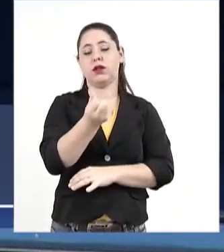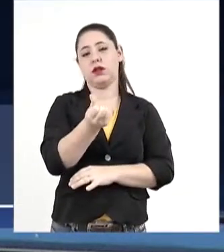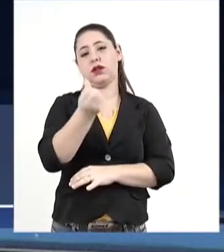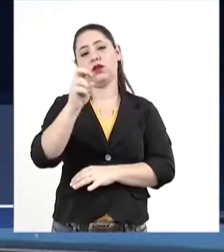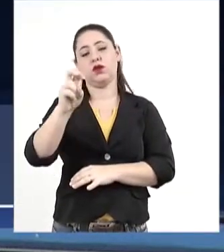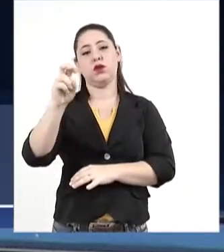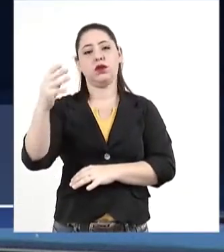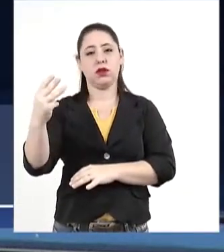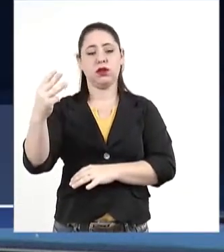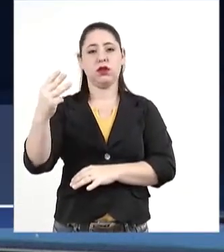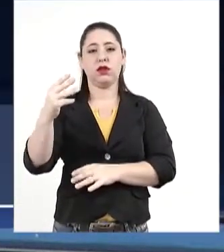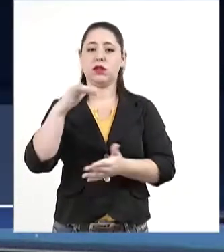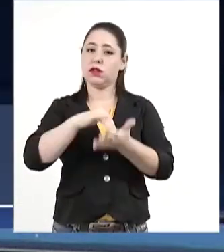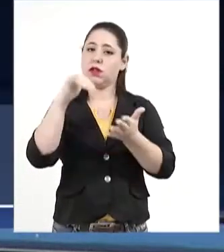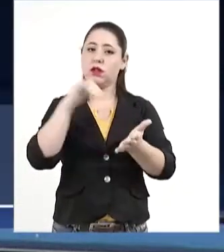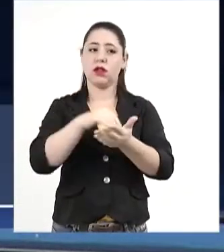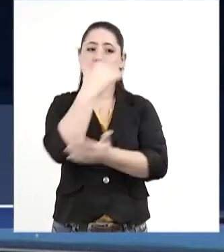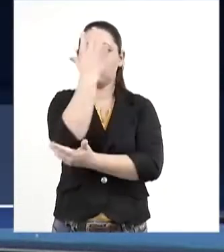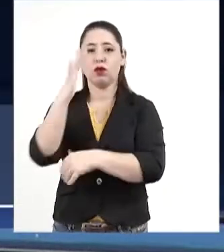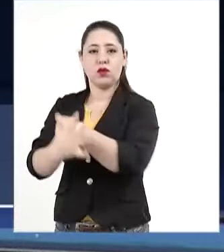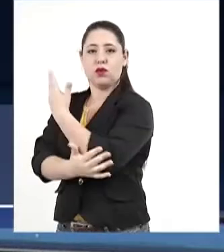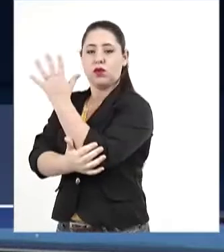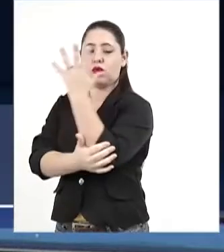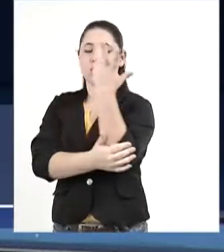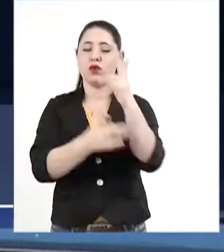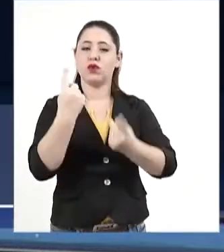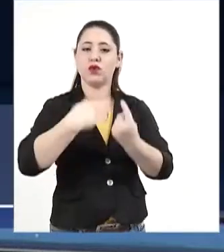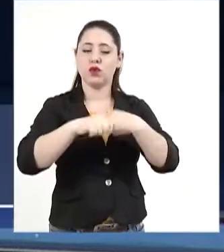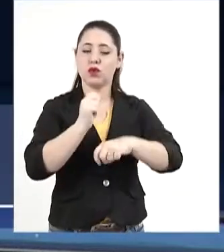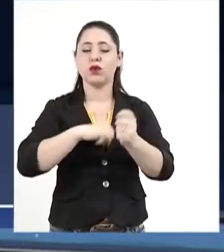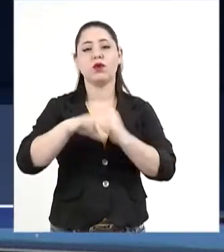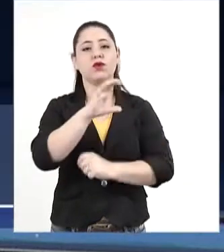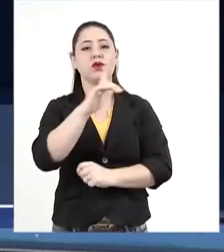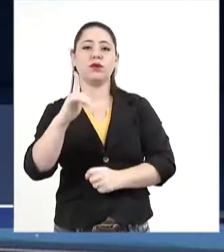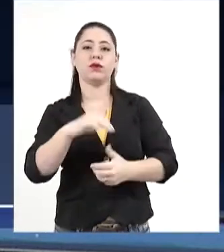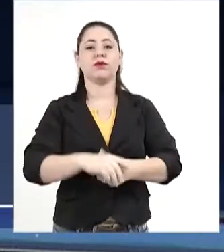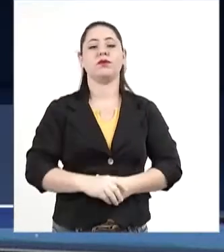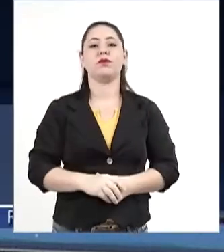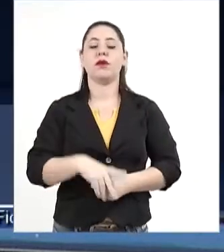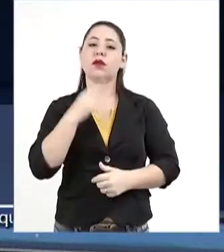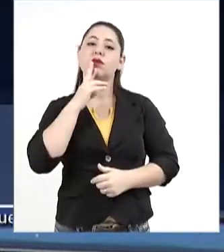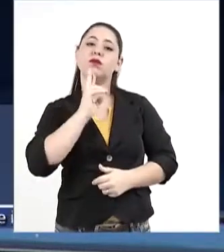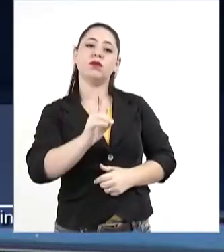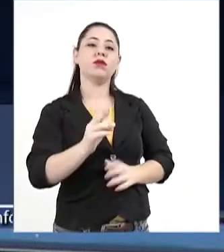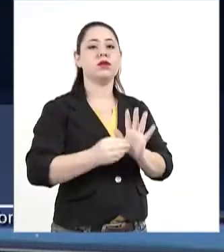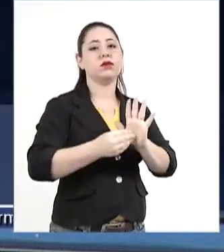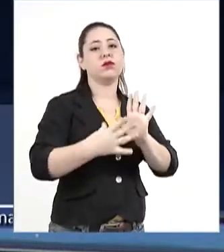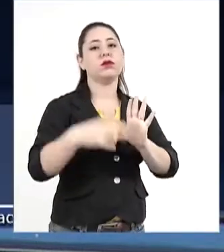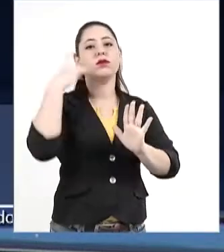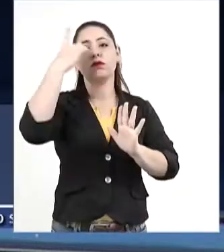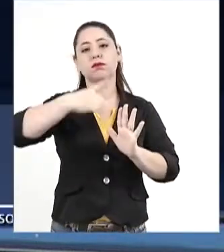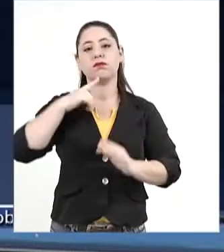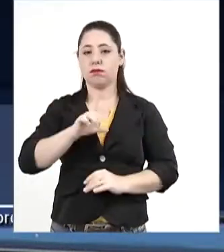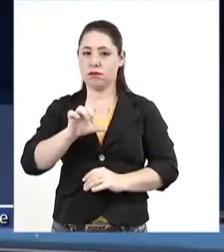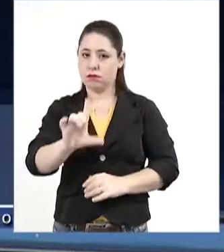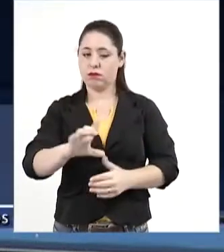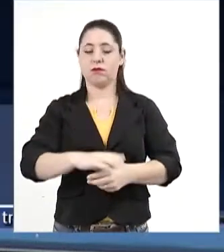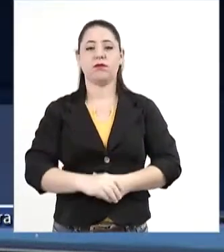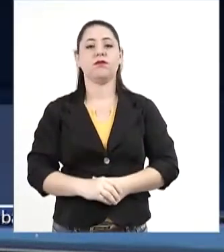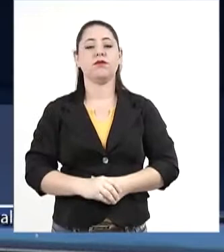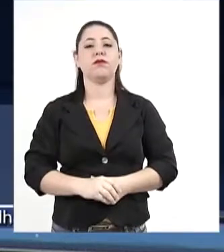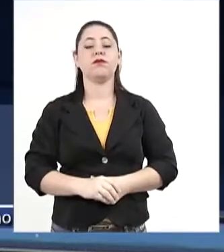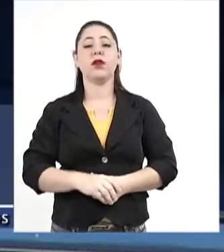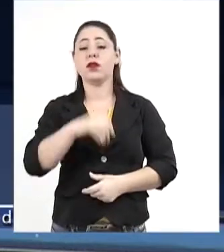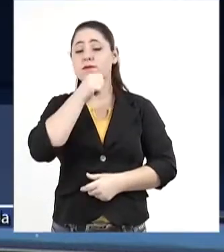653 da Secretaria de Meio Ambiente e Gestão Urbana de Campo Grande, respondendo indicação do deputado Lucas de Lima